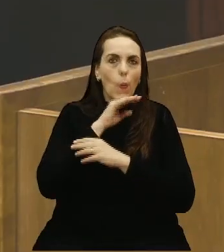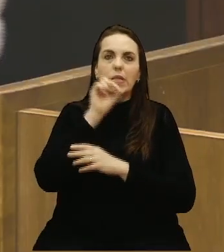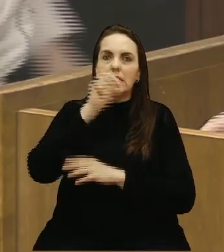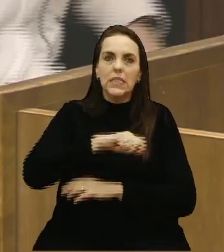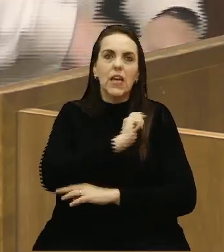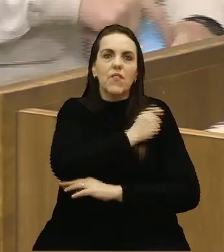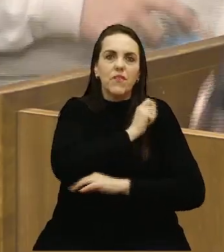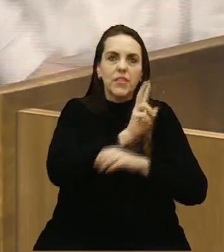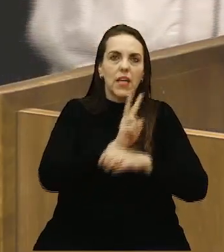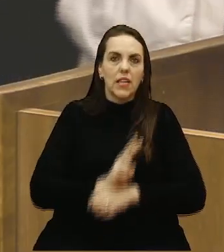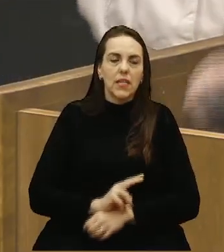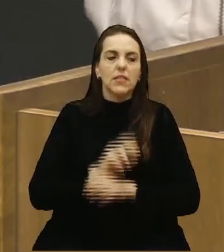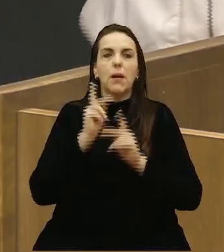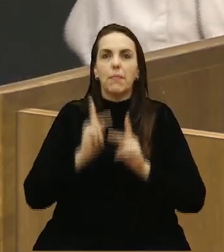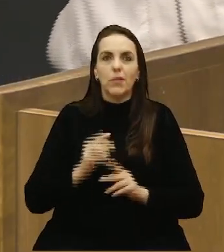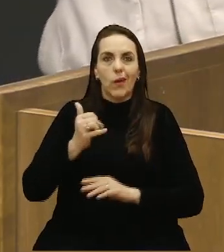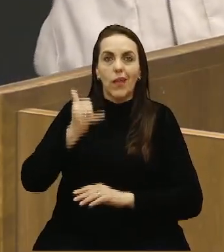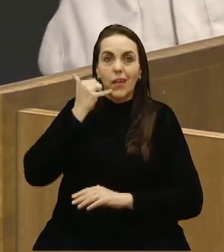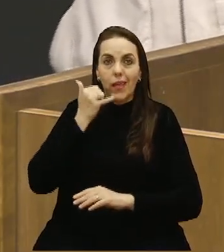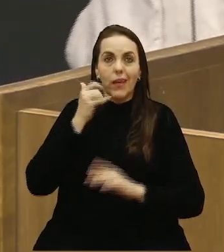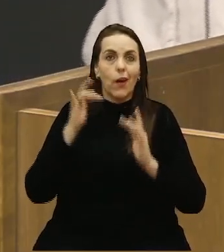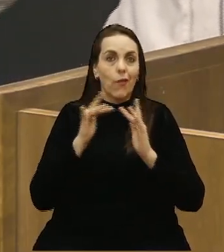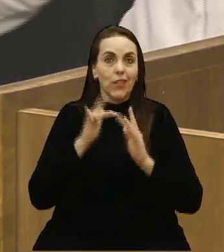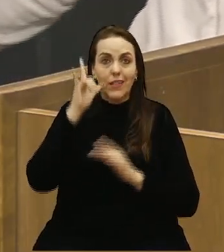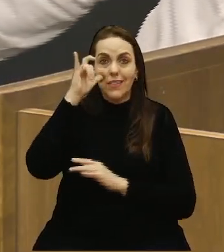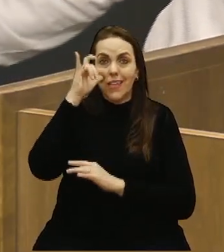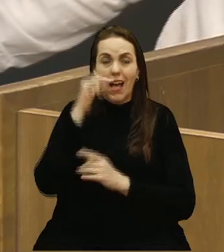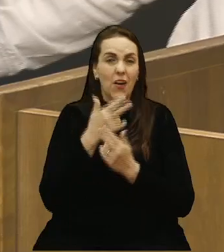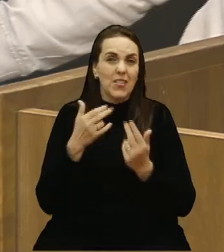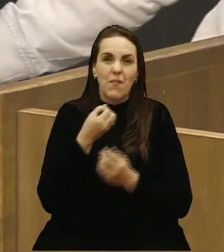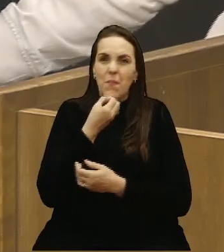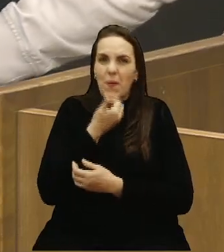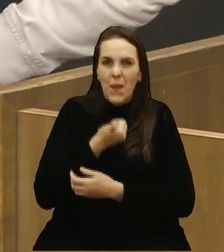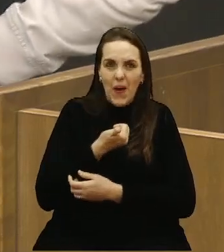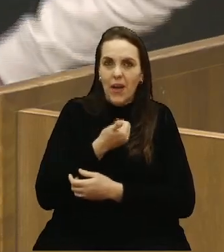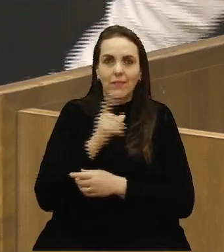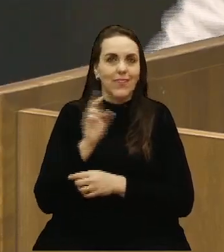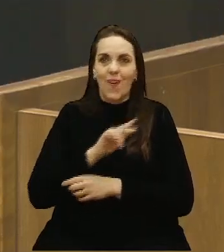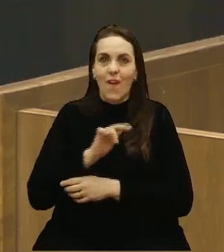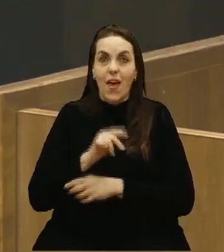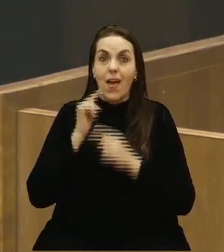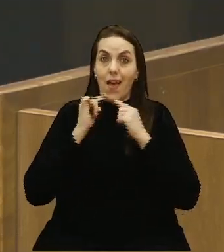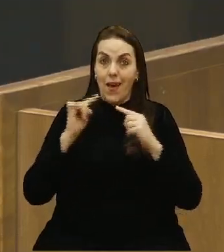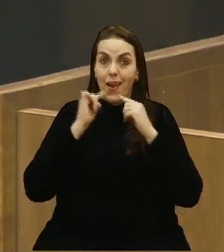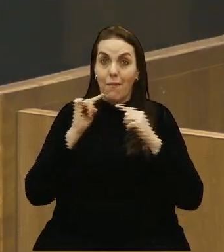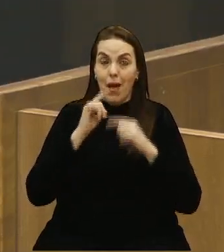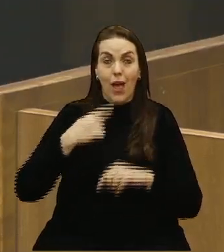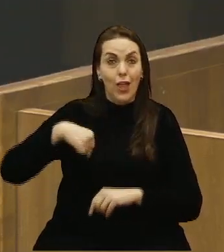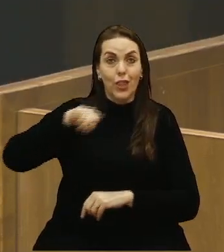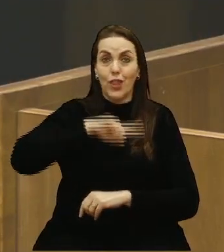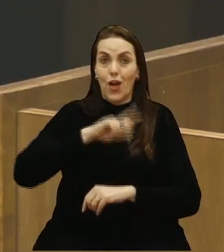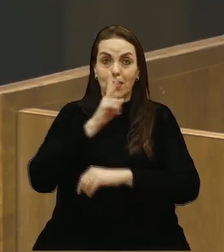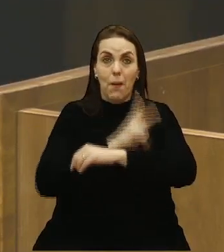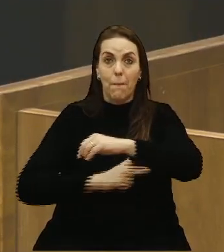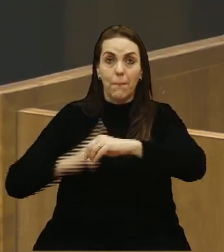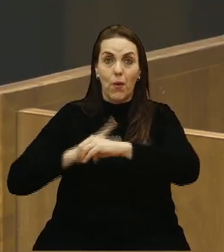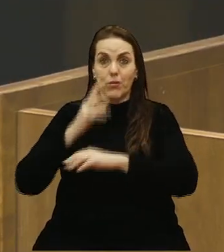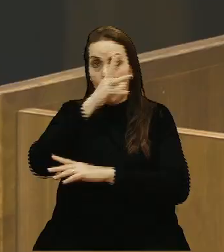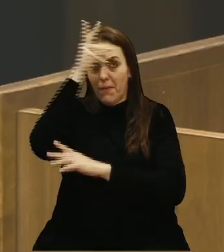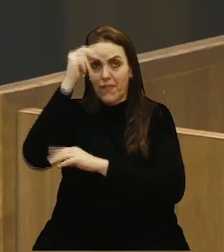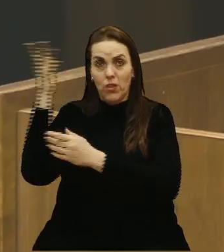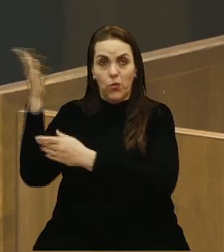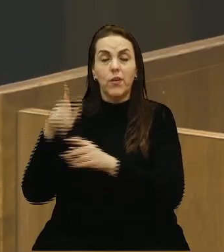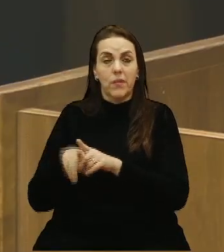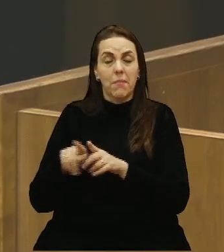o povo, quando liga, quando entra em contato no Instagram comigo, não é para falar bem, é para reclamar. E a gente está aqui para fazer essa ponte com o Executivo. Não há problema algum